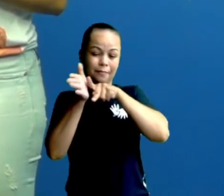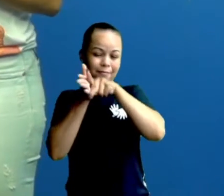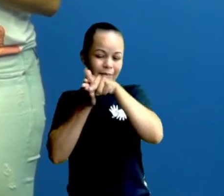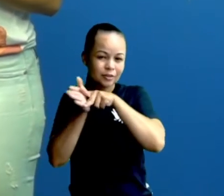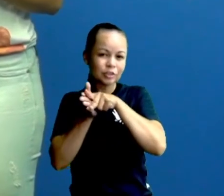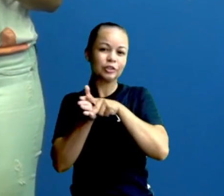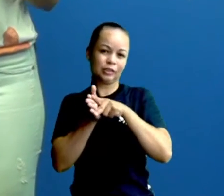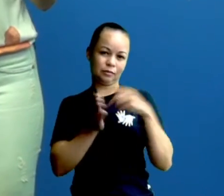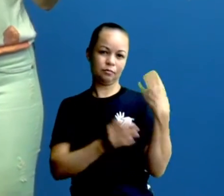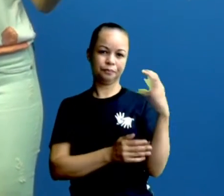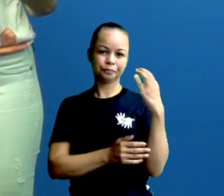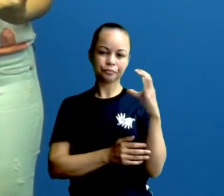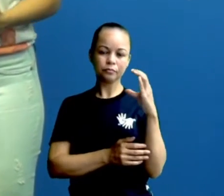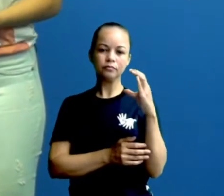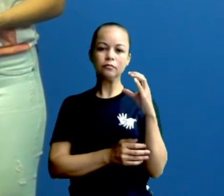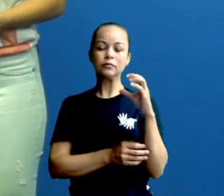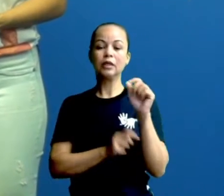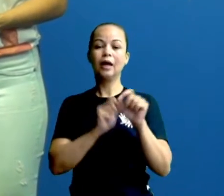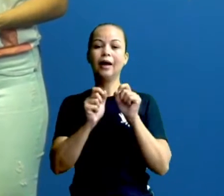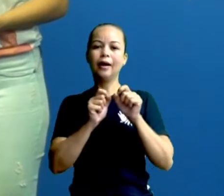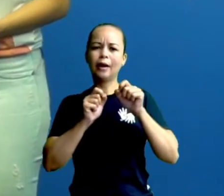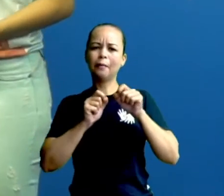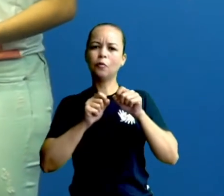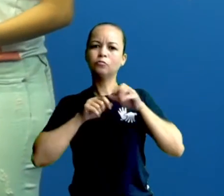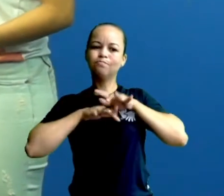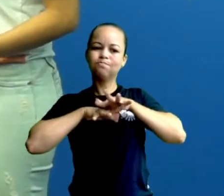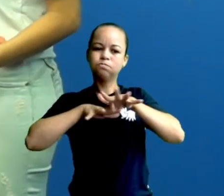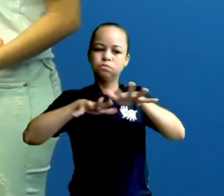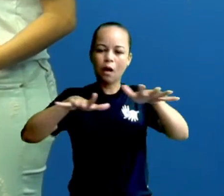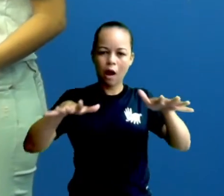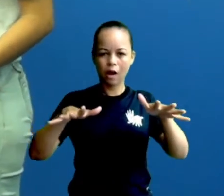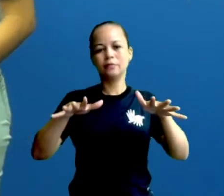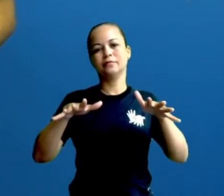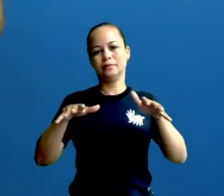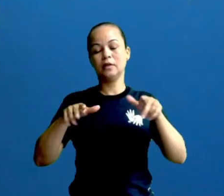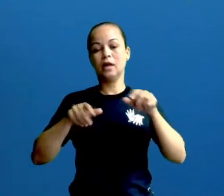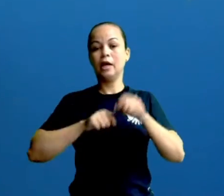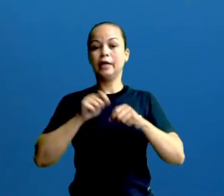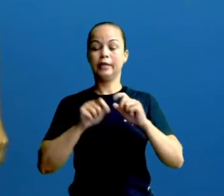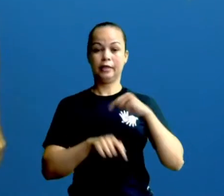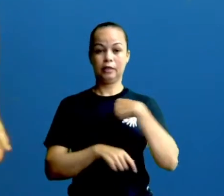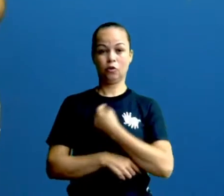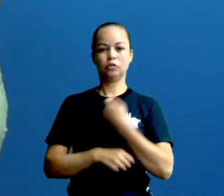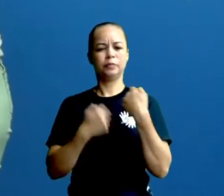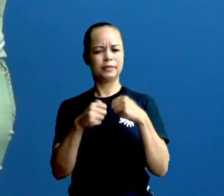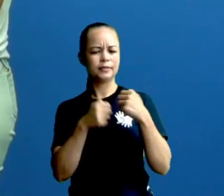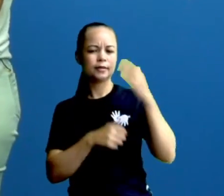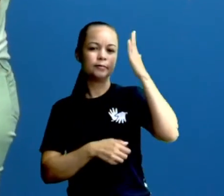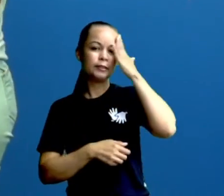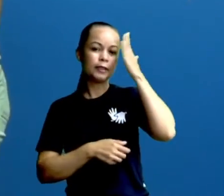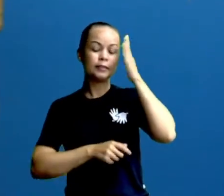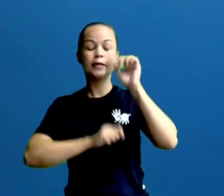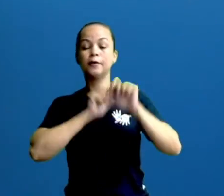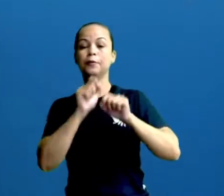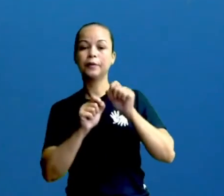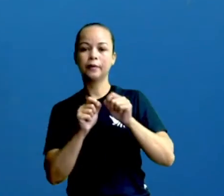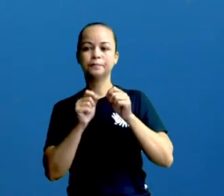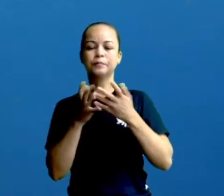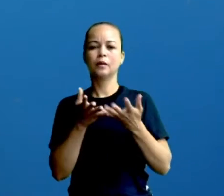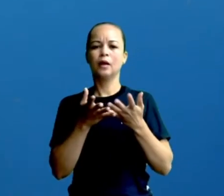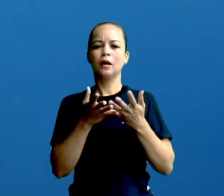si, ela é muito mais abrangente e a gente tem que compreendê-la através do quê?